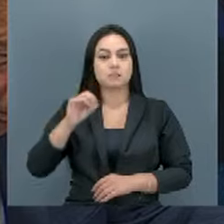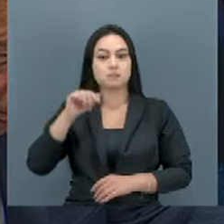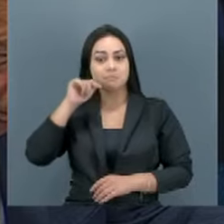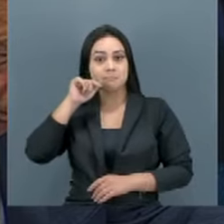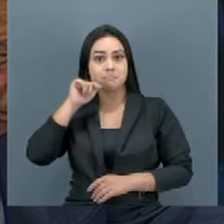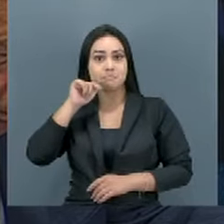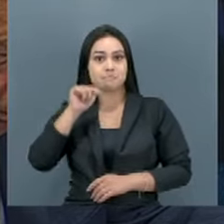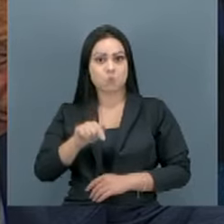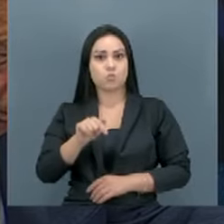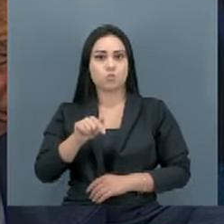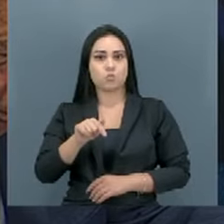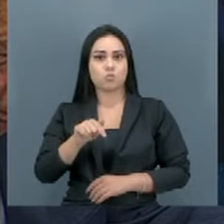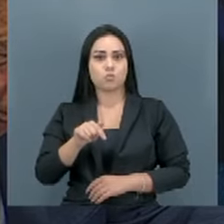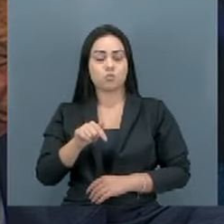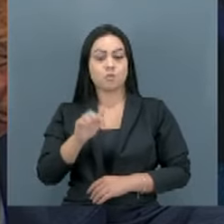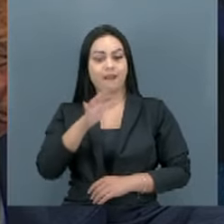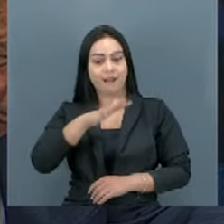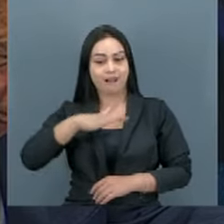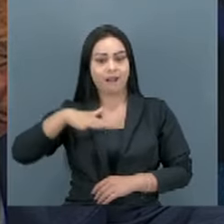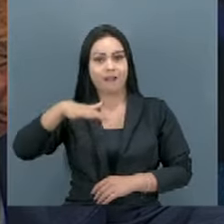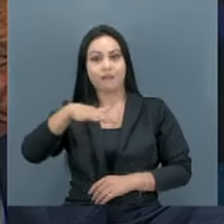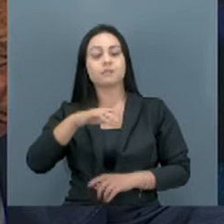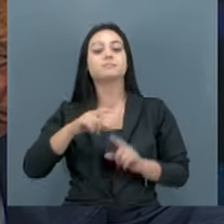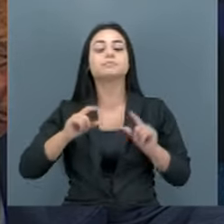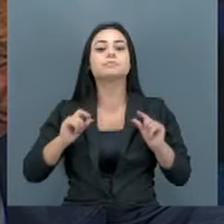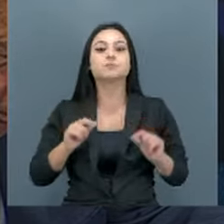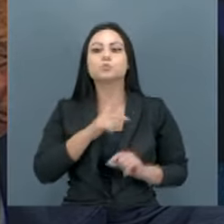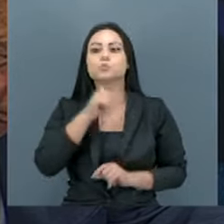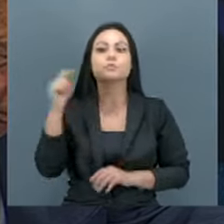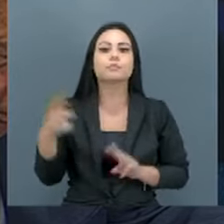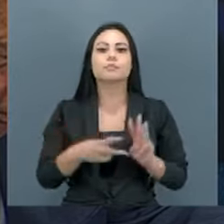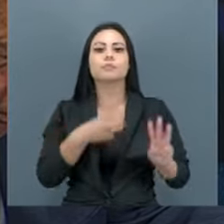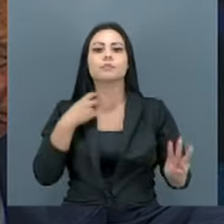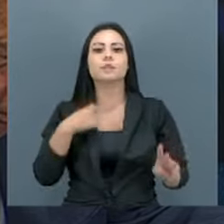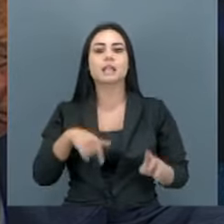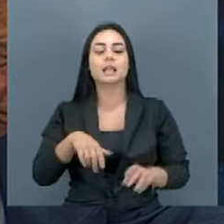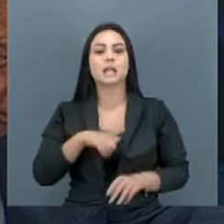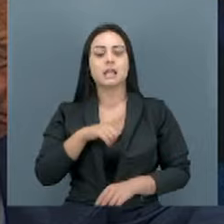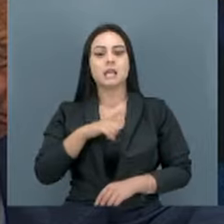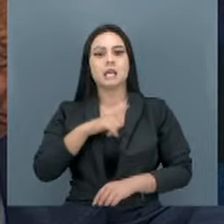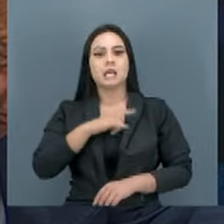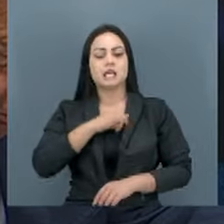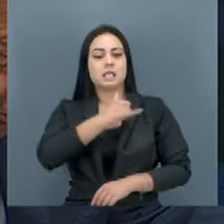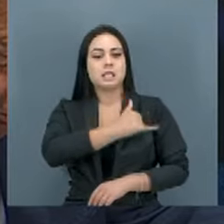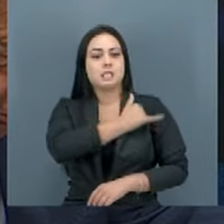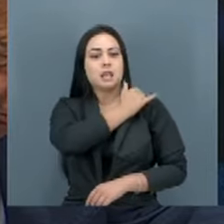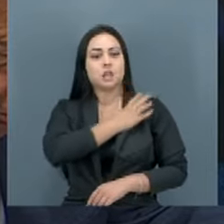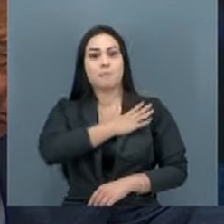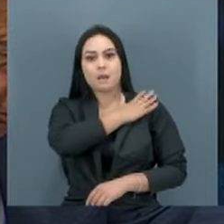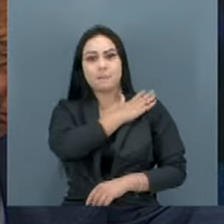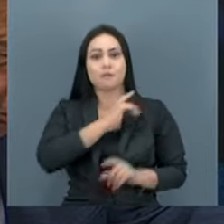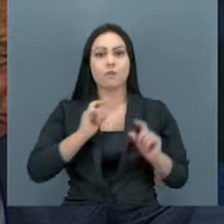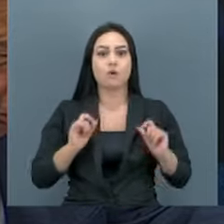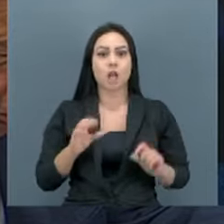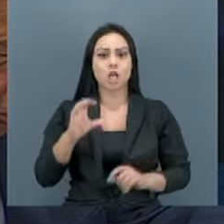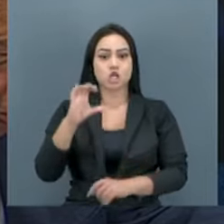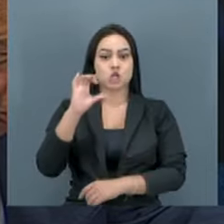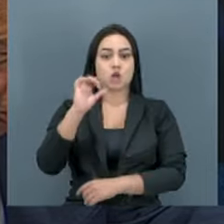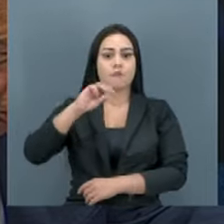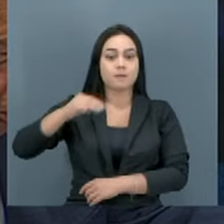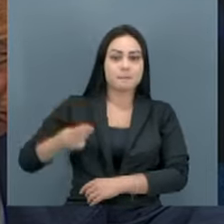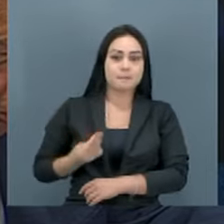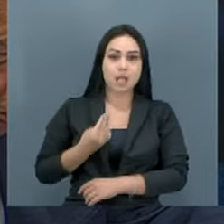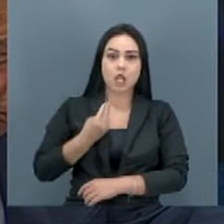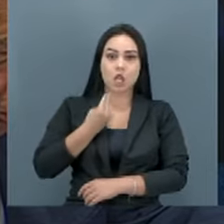hectares. A área dos índios Yanomamis são 9